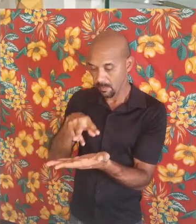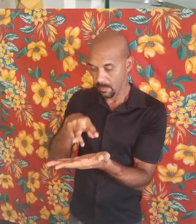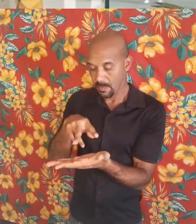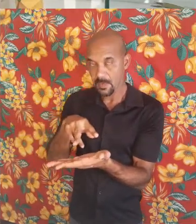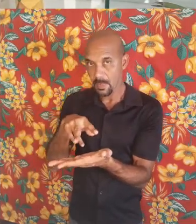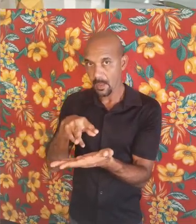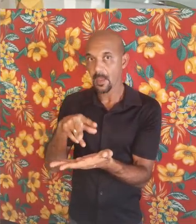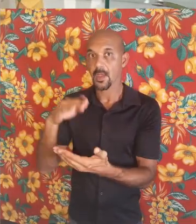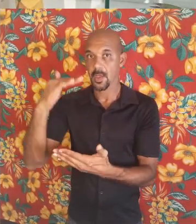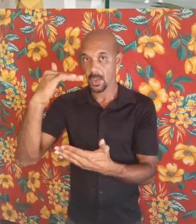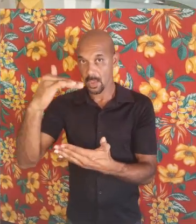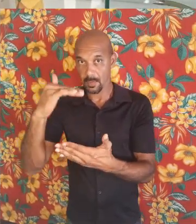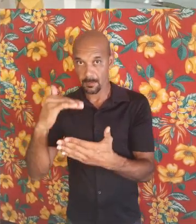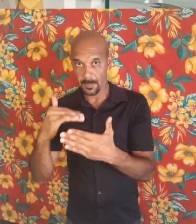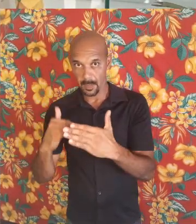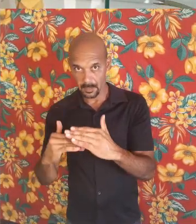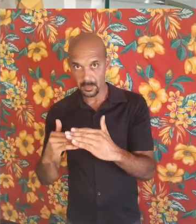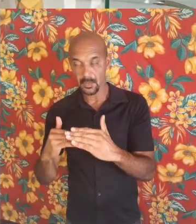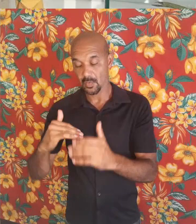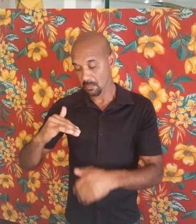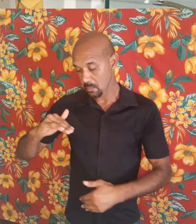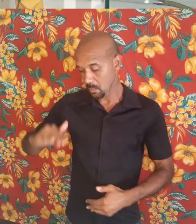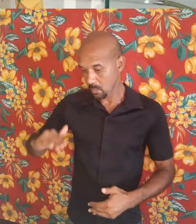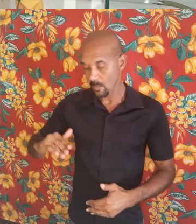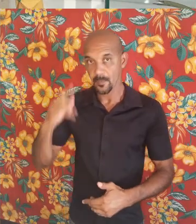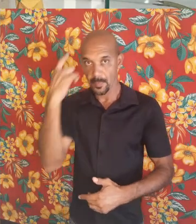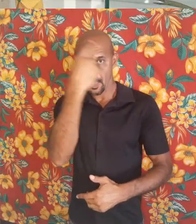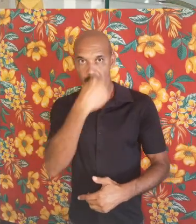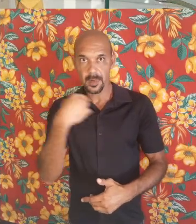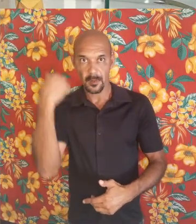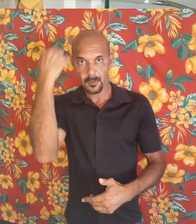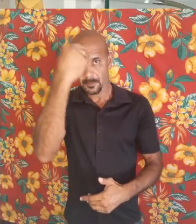baixo relevo, eu recorto o rosto todo, né?